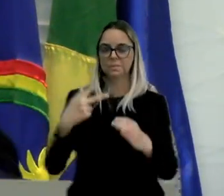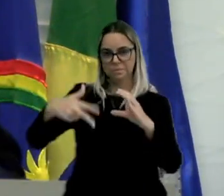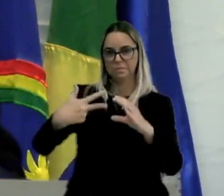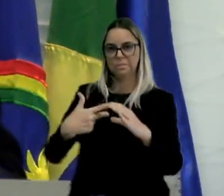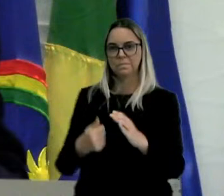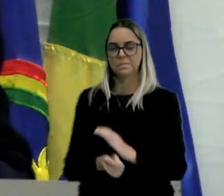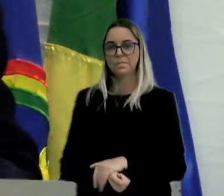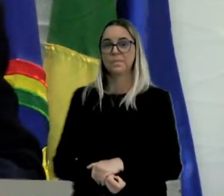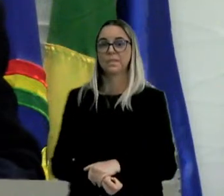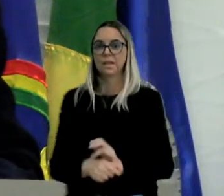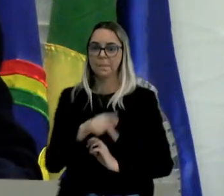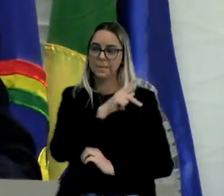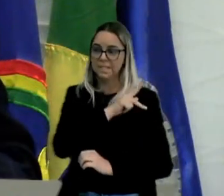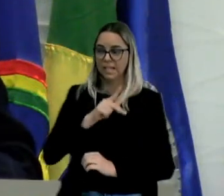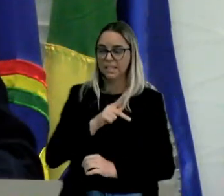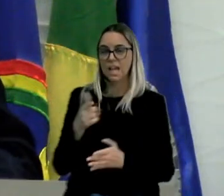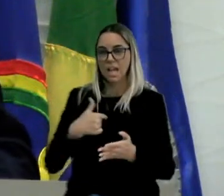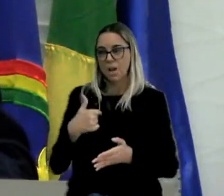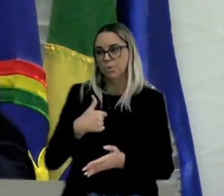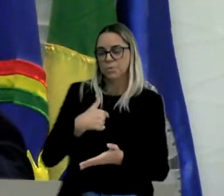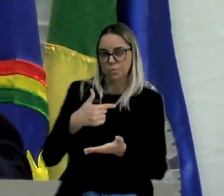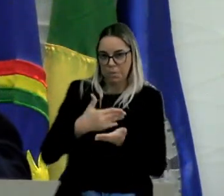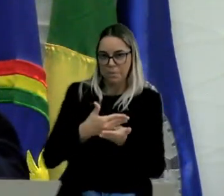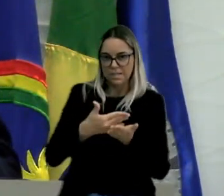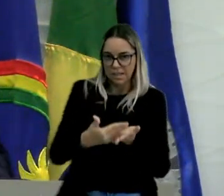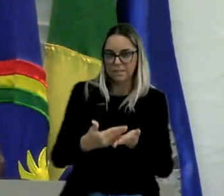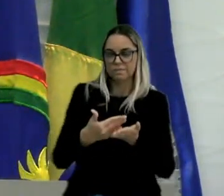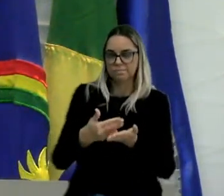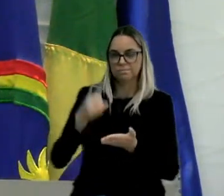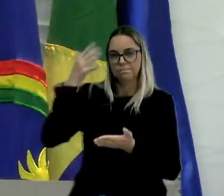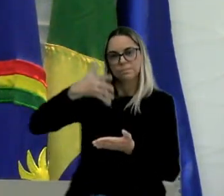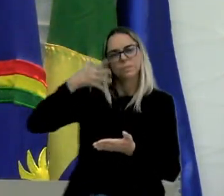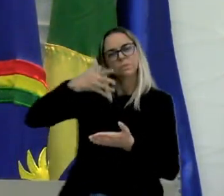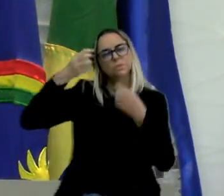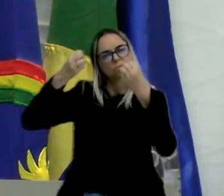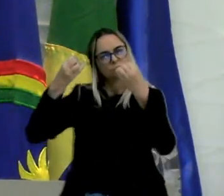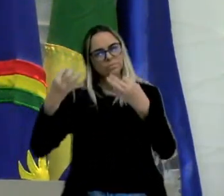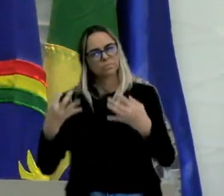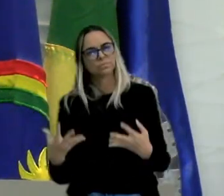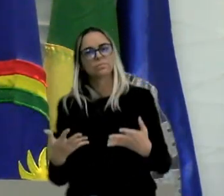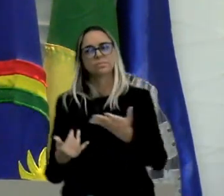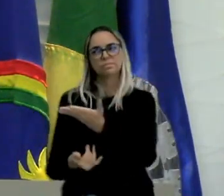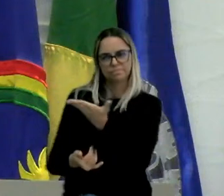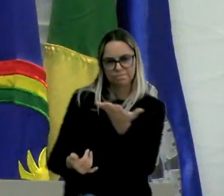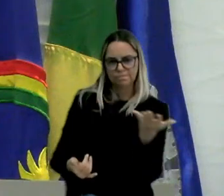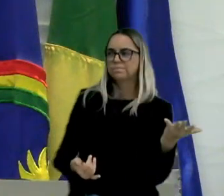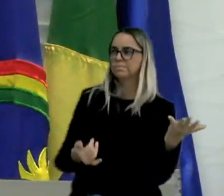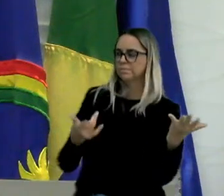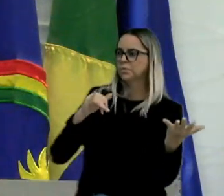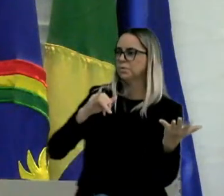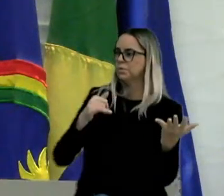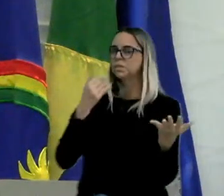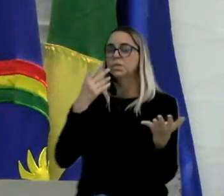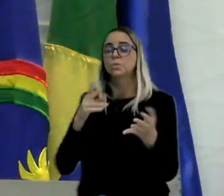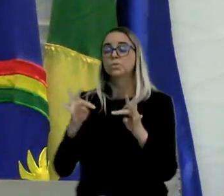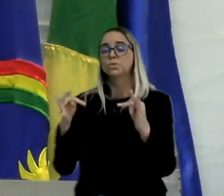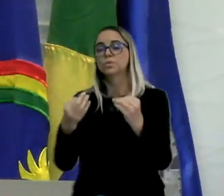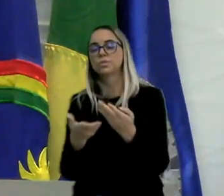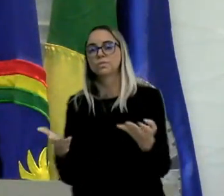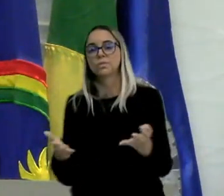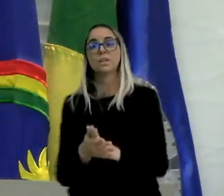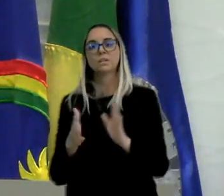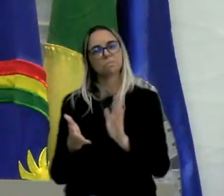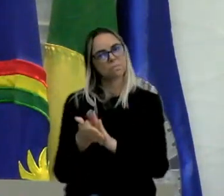presidente eu iniciei minha fala hoje meu amigo João da cruzinha todos os vereadores parabenizando mais uma vez o nosso